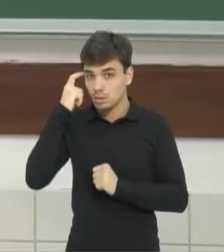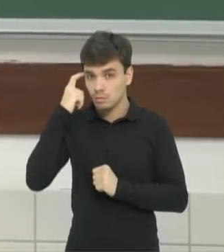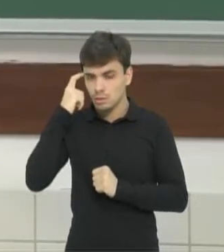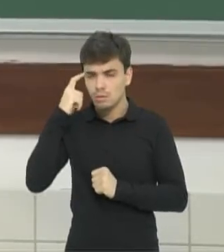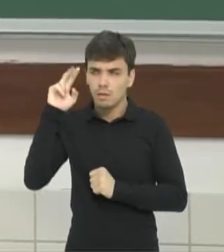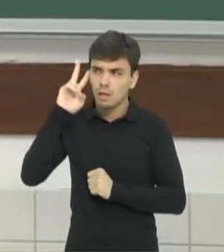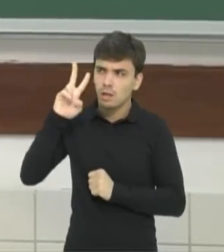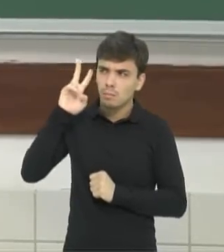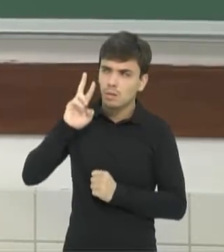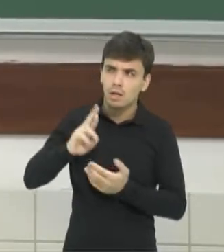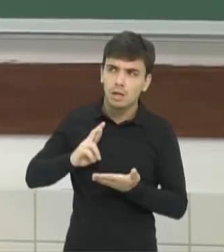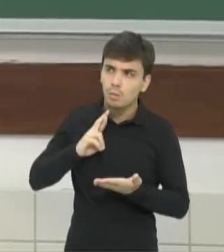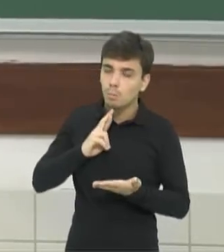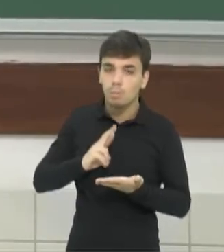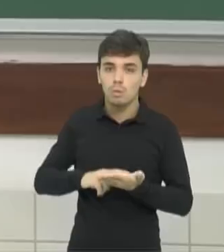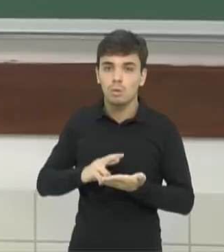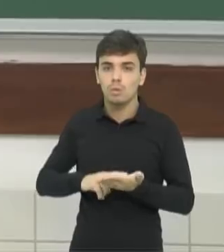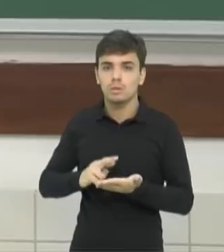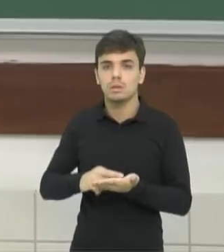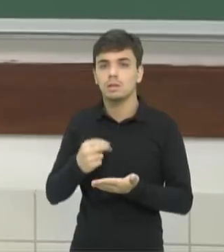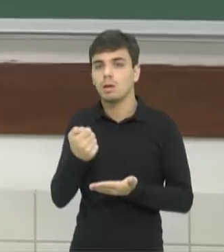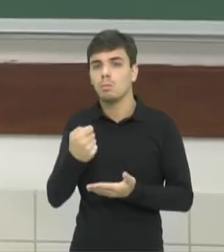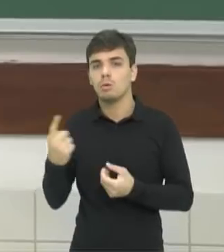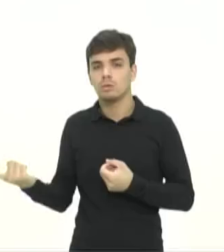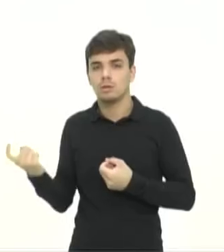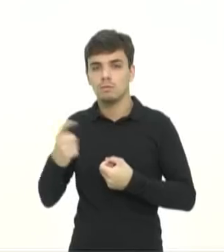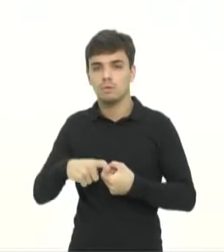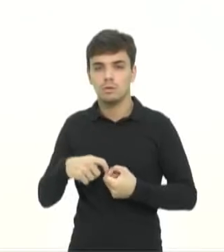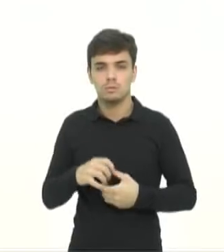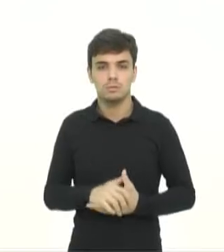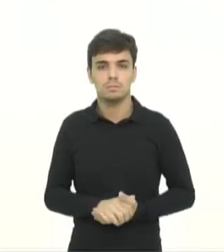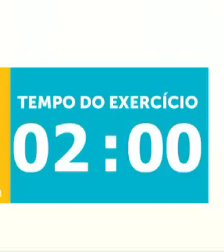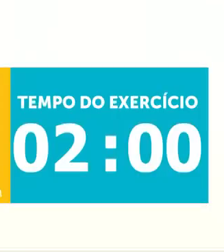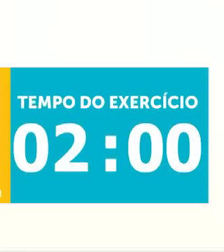vai lembrar, responde, que a professora daqui uns minutinhos volta.